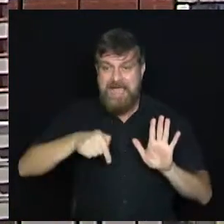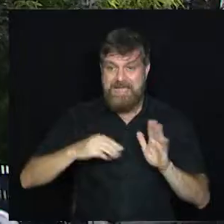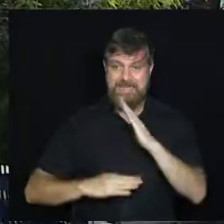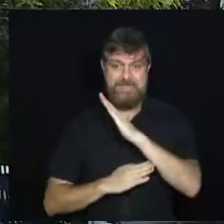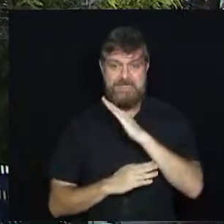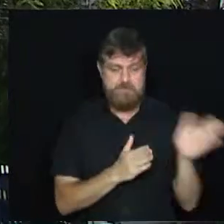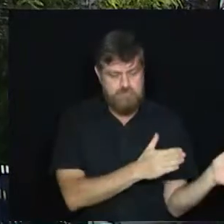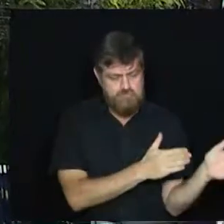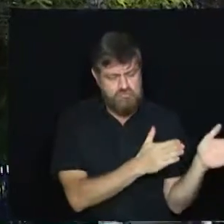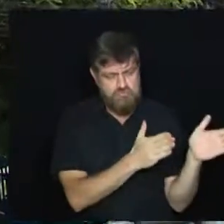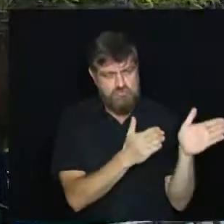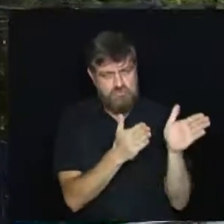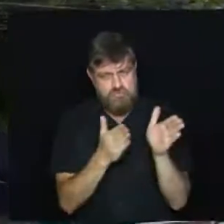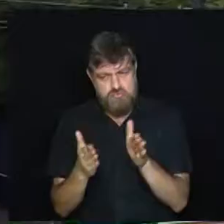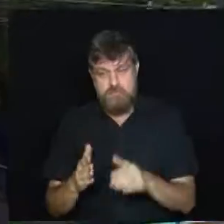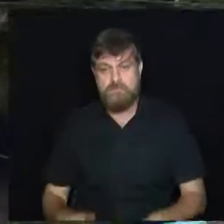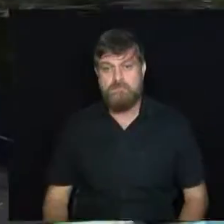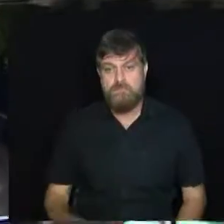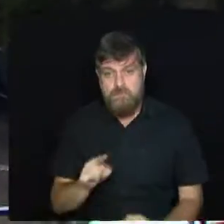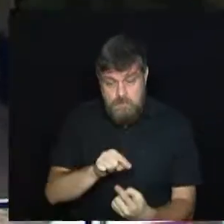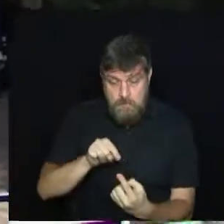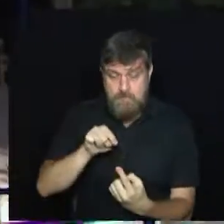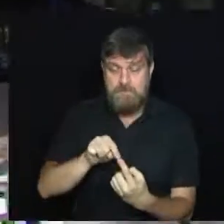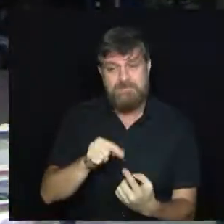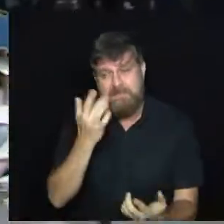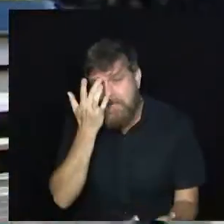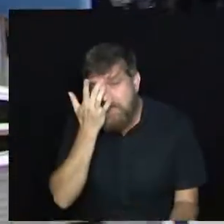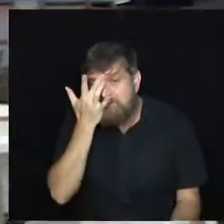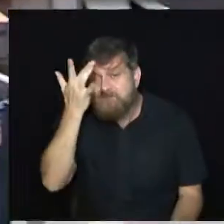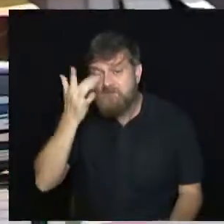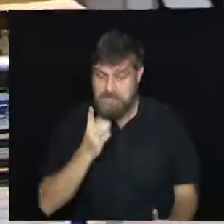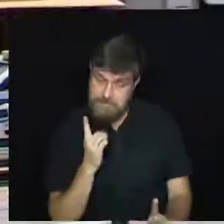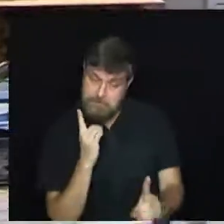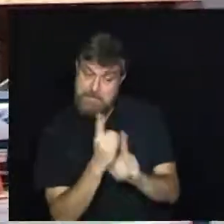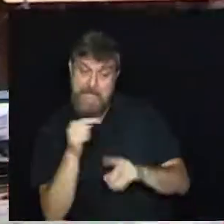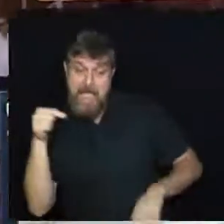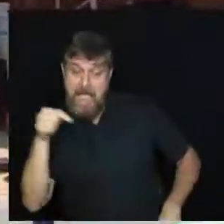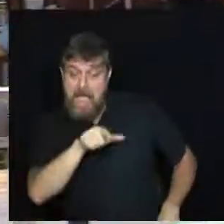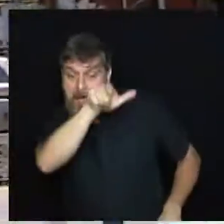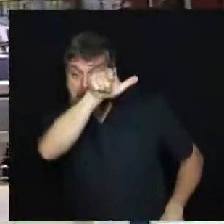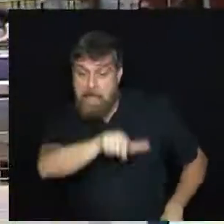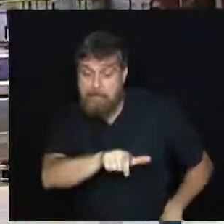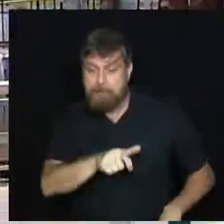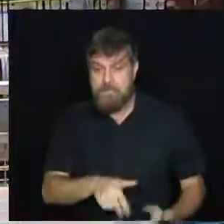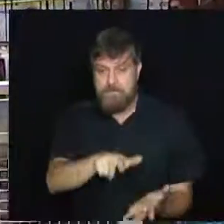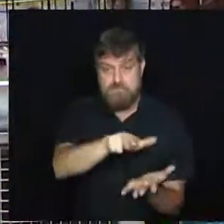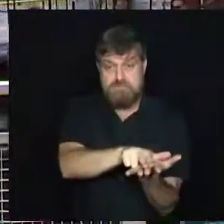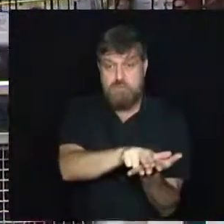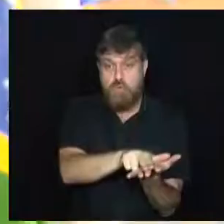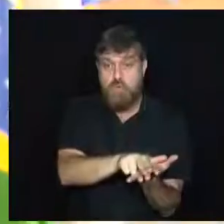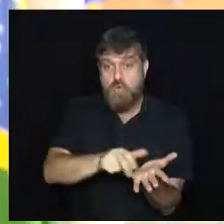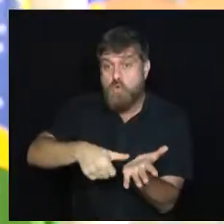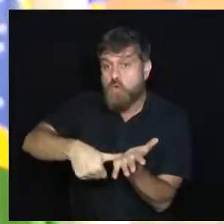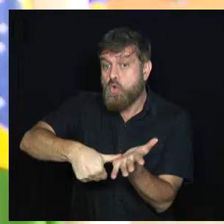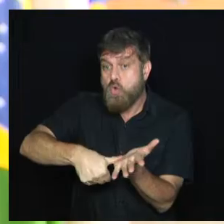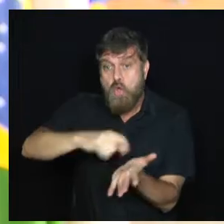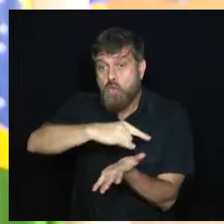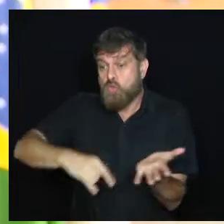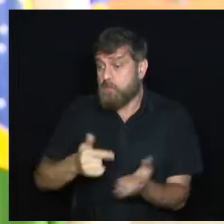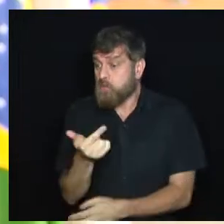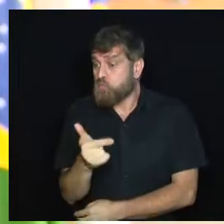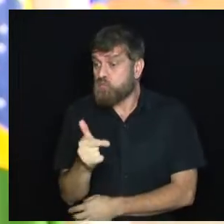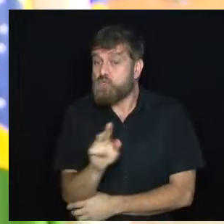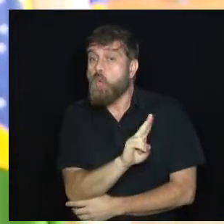Câmara. Com a intenção de facilitar a identificação de pacientes internados sem documento, o vereador